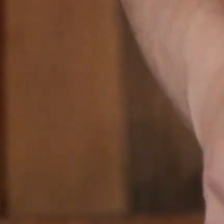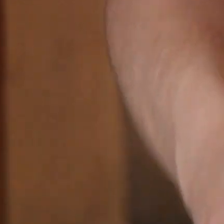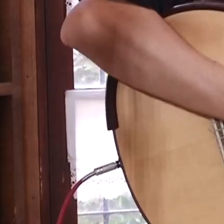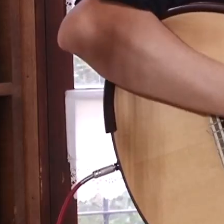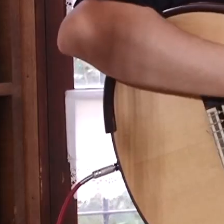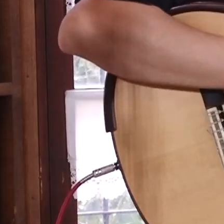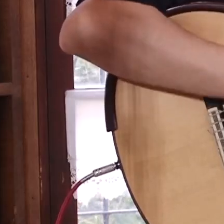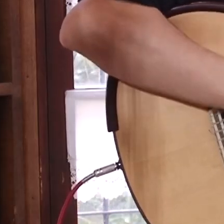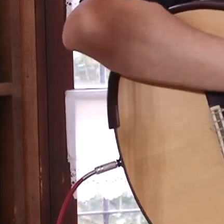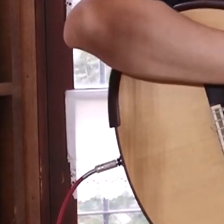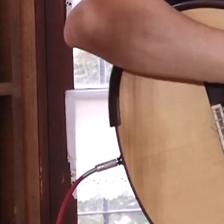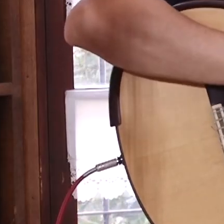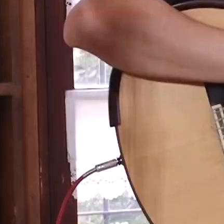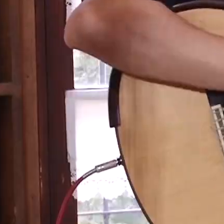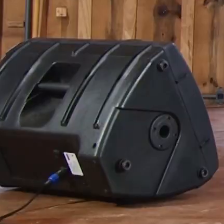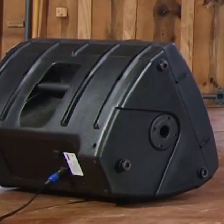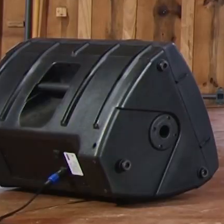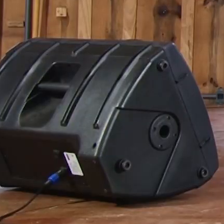Oh, de casa,